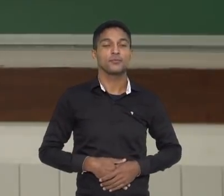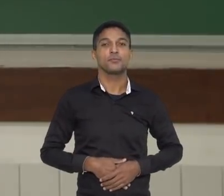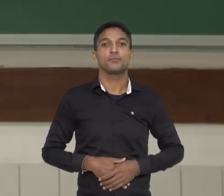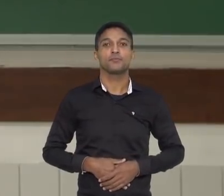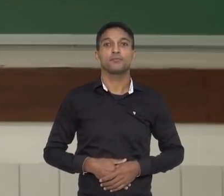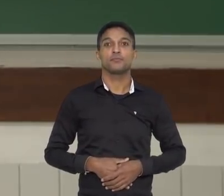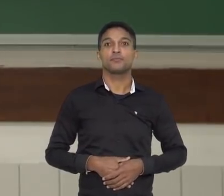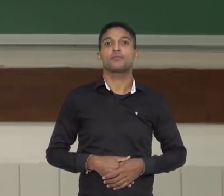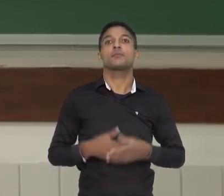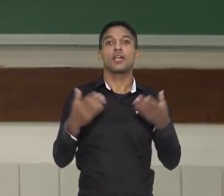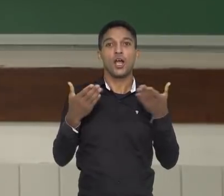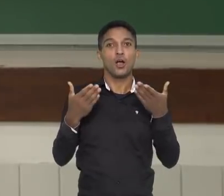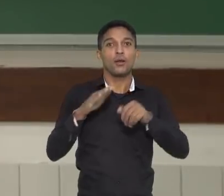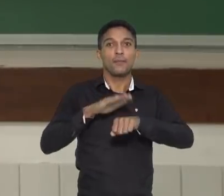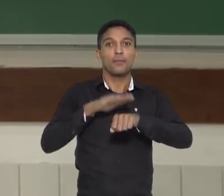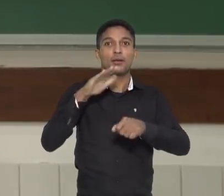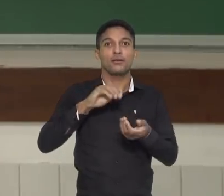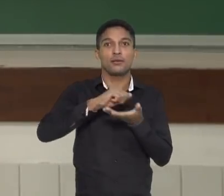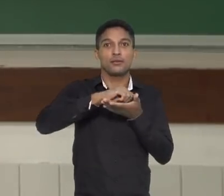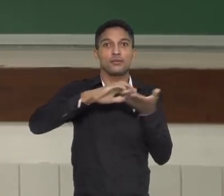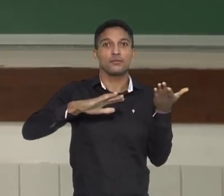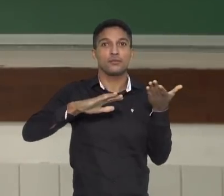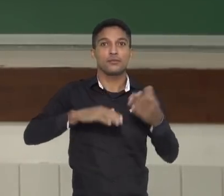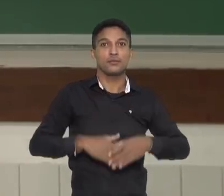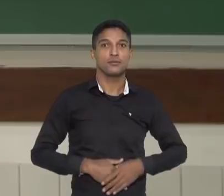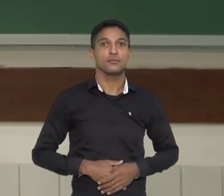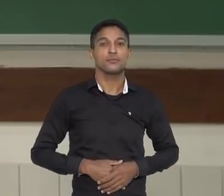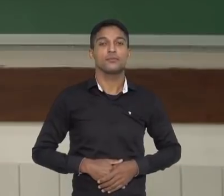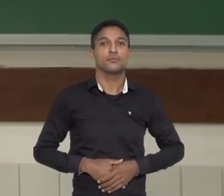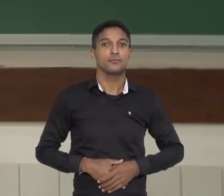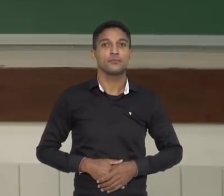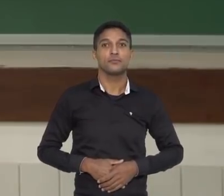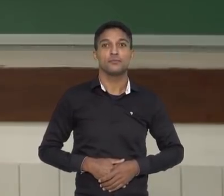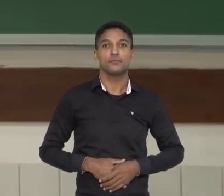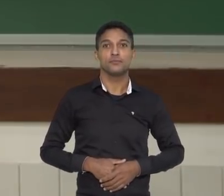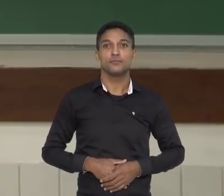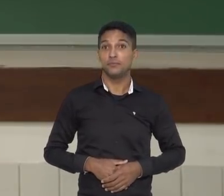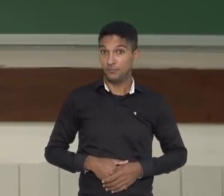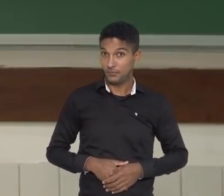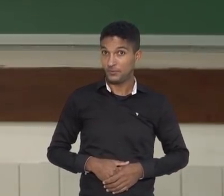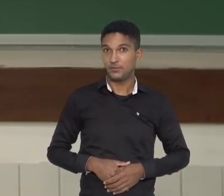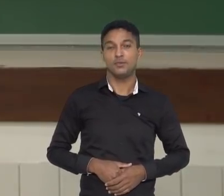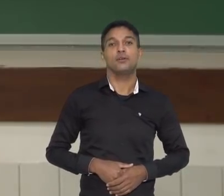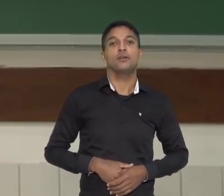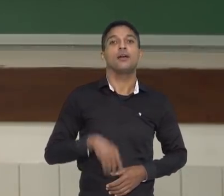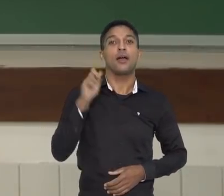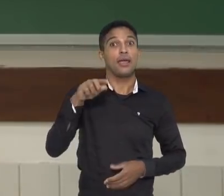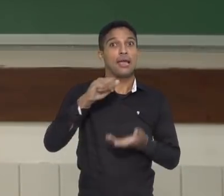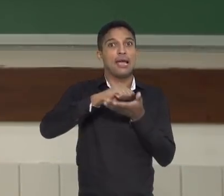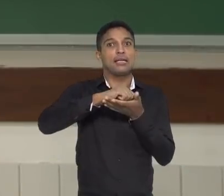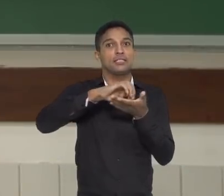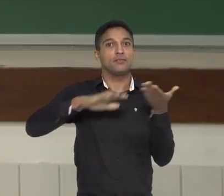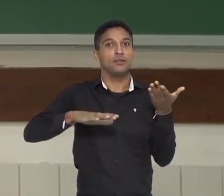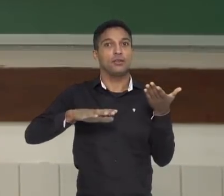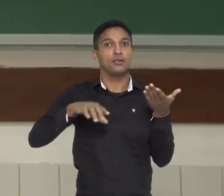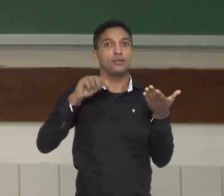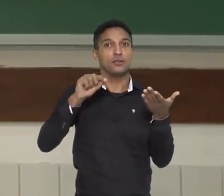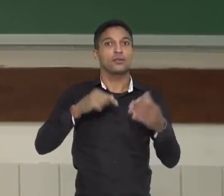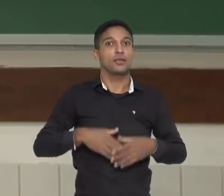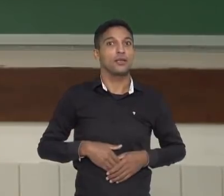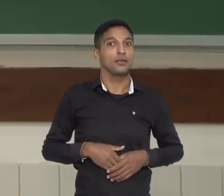Vamos fazer mais uma atividade? Aqui é uma atividade que vocês vão retomar o uso